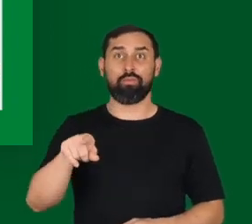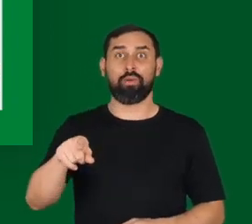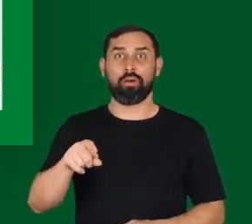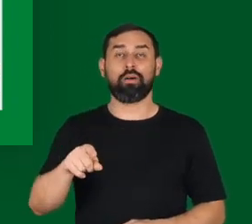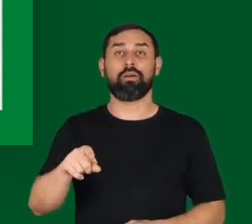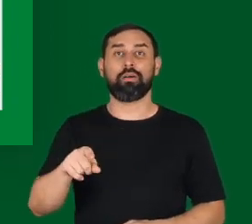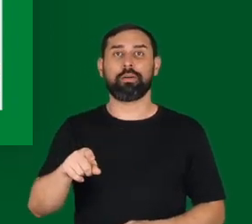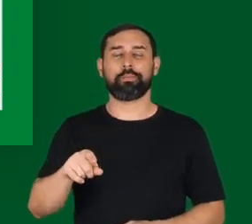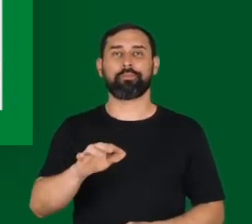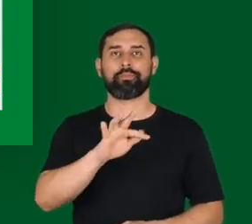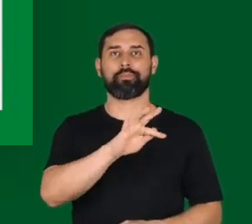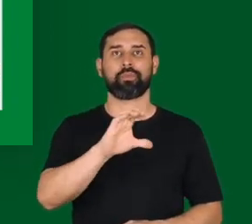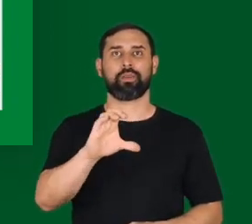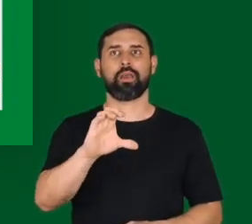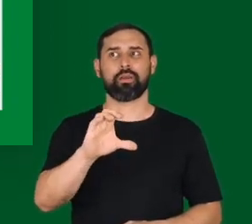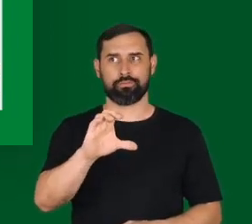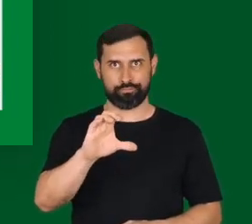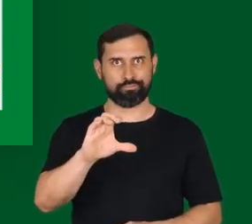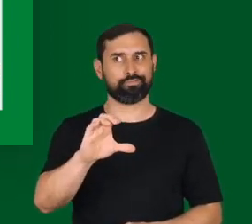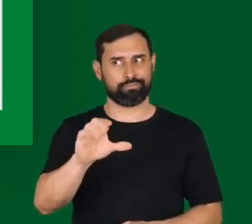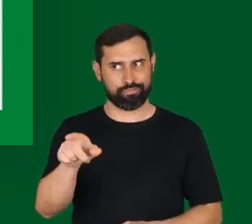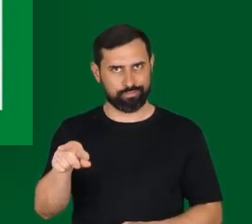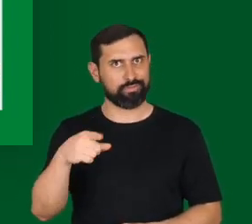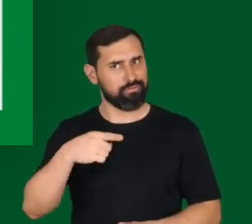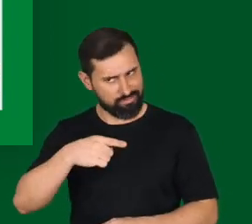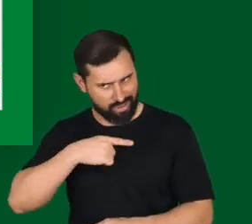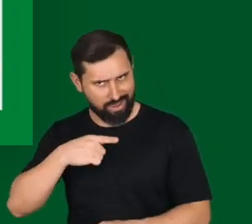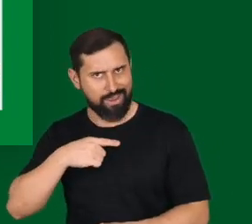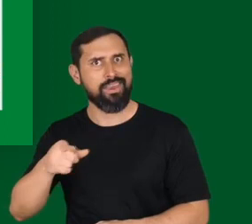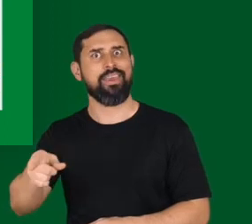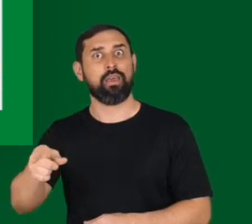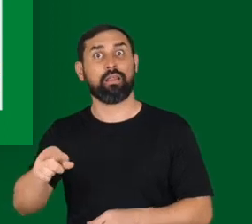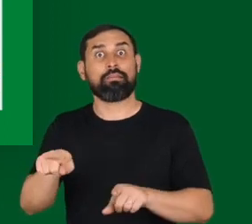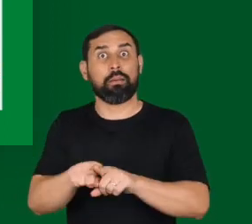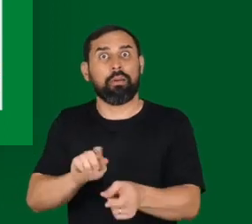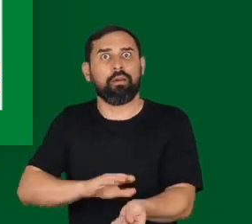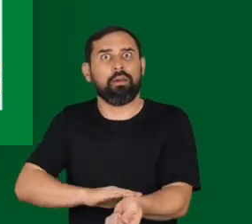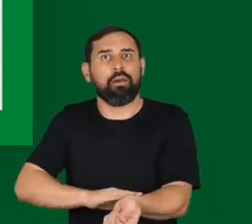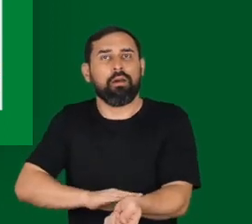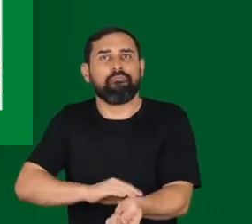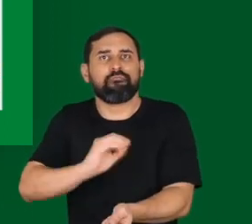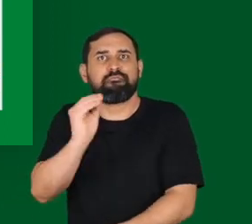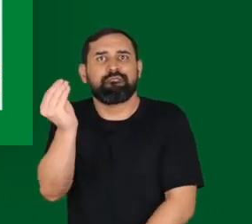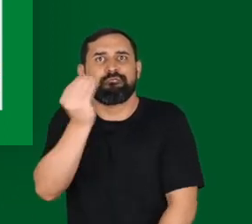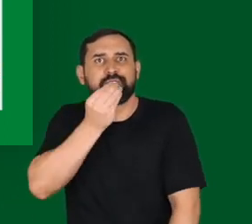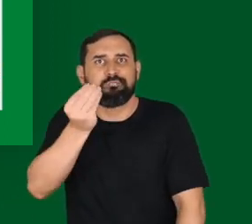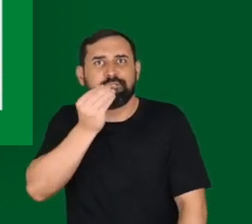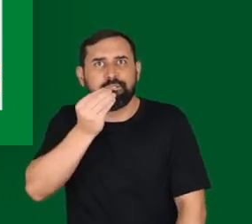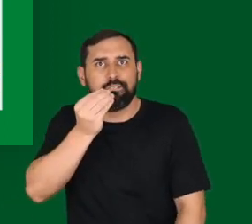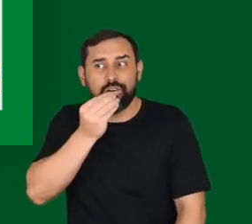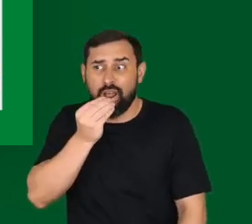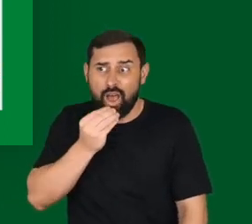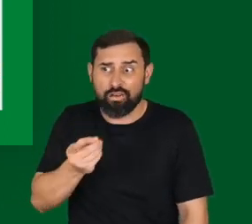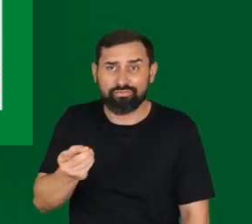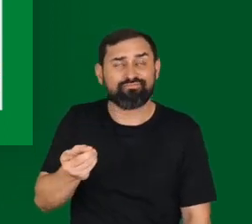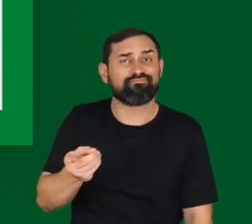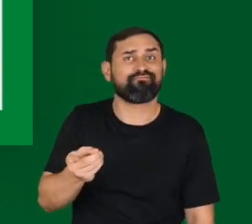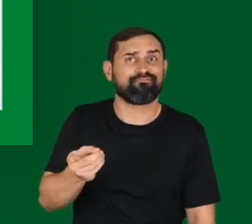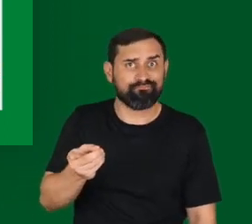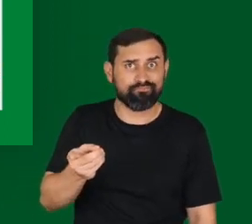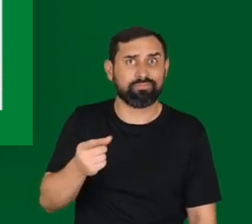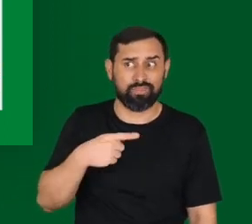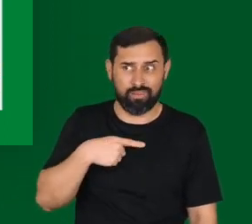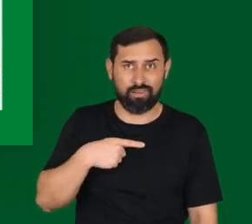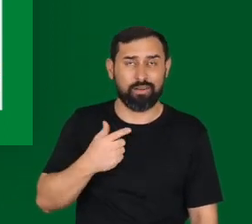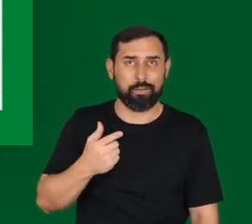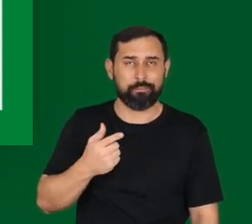aliás, desculpa, a gente tem uma frequência cardíaca acentuada, os pulsos centrais ali já estarão fracos e a